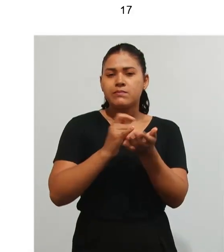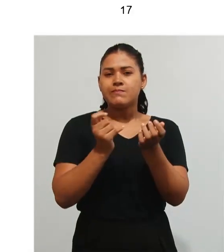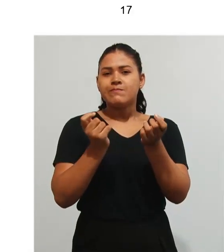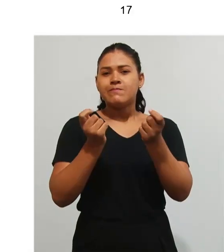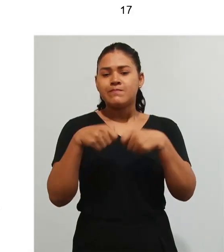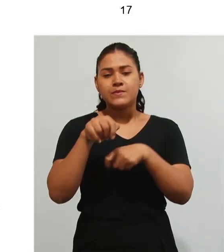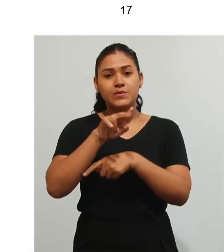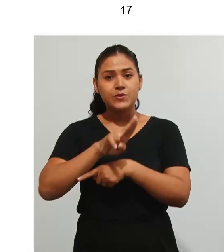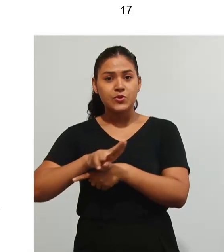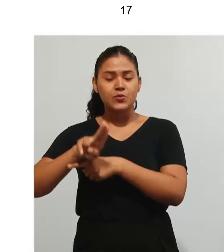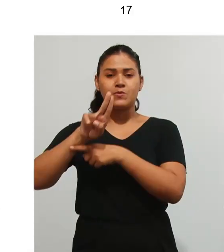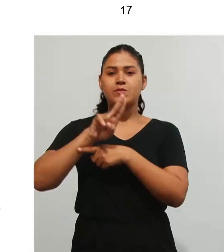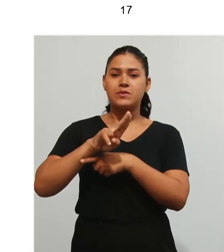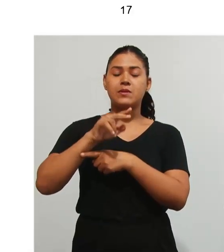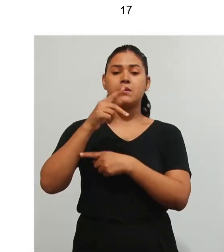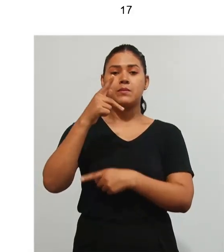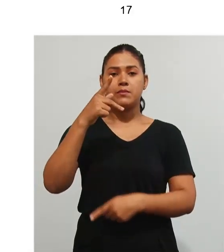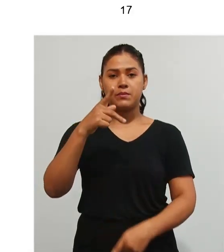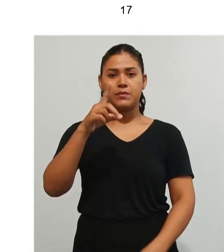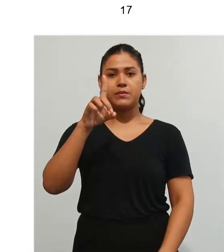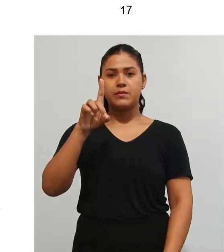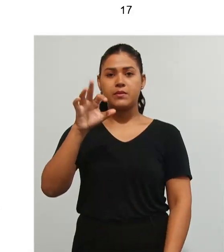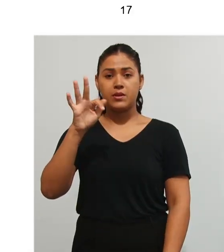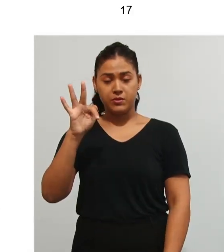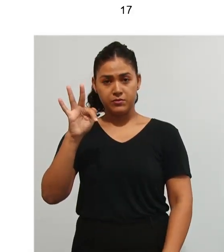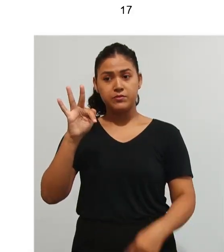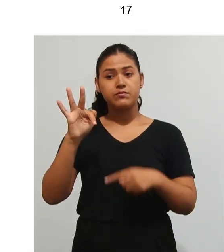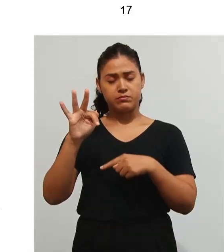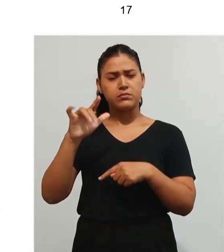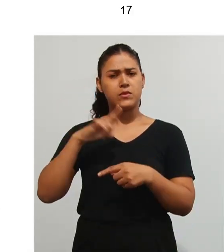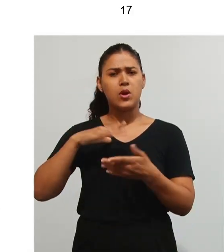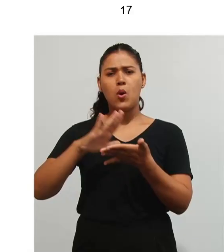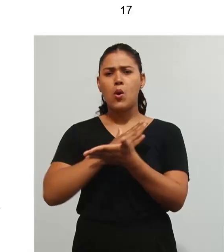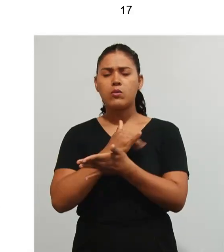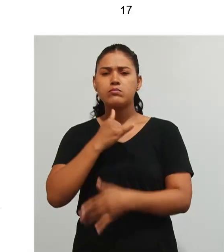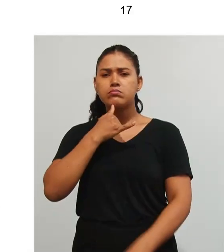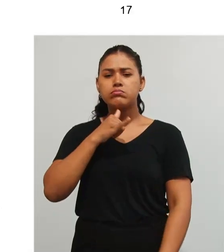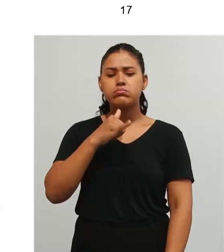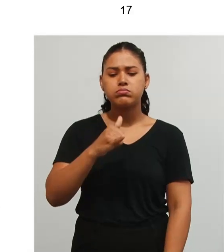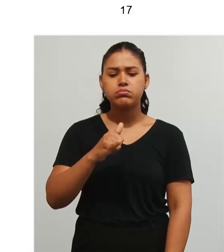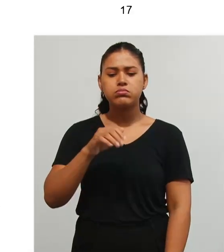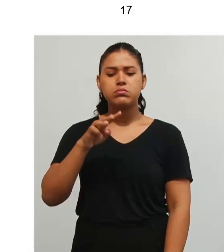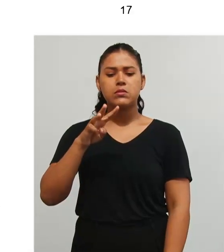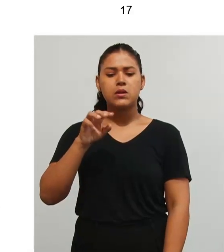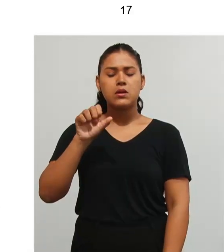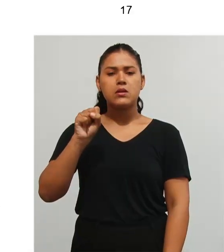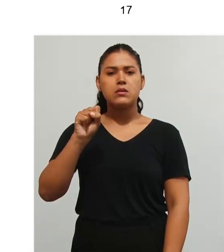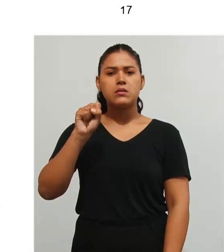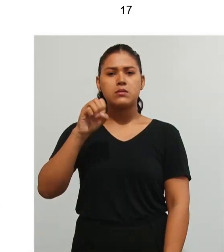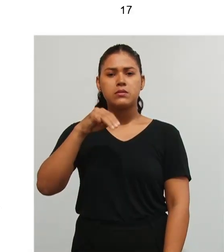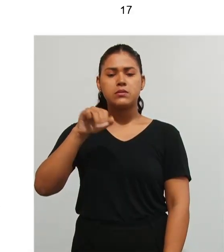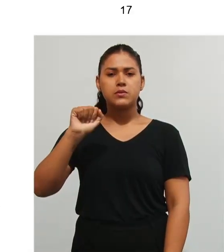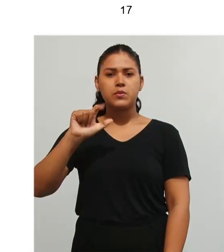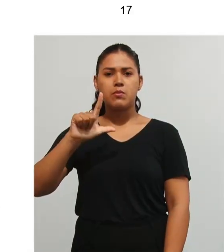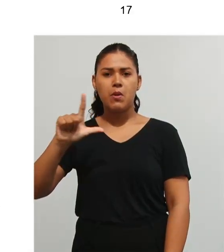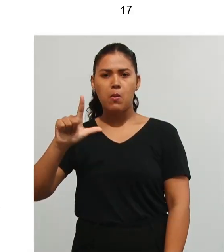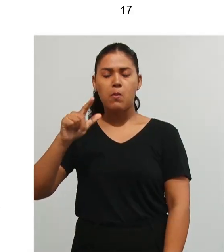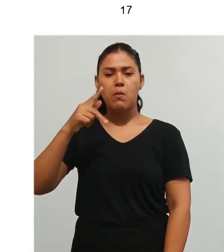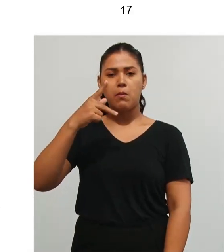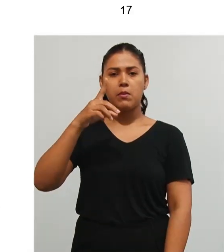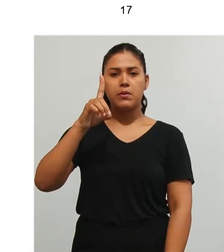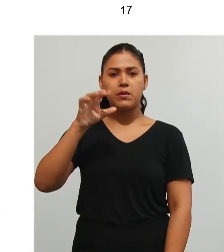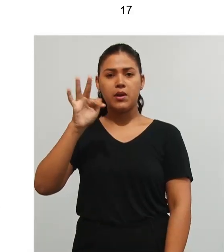manipulação de arquivos PDF, algumas inclusive online, como o Small PDF e o I Love PDF para